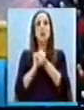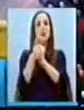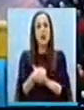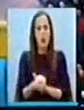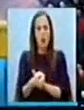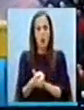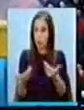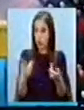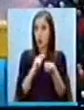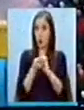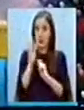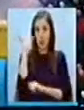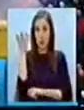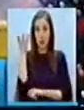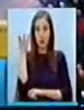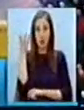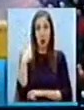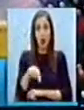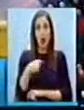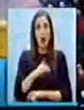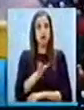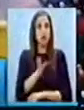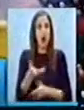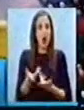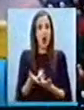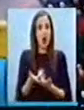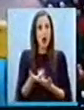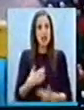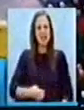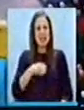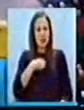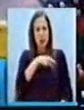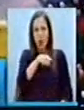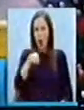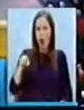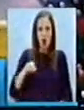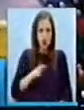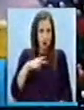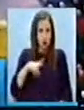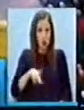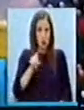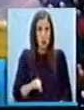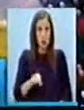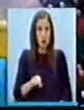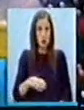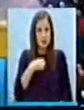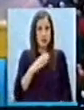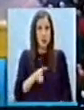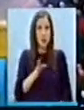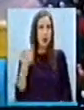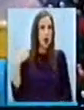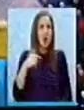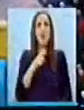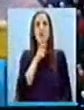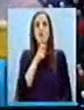É que as alterações climáticas já cá estão, já se fazem sentir e nomeadamente em Portugal, não é? Já sentimos há pouco tempo em Faro, mas